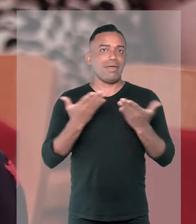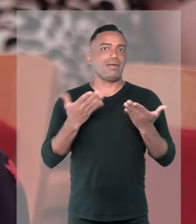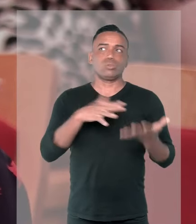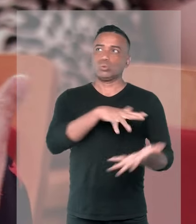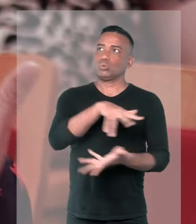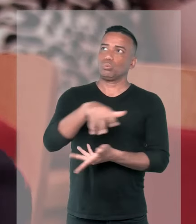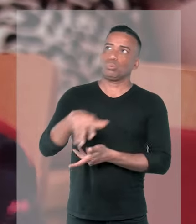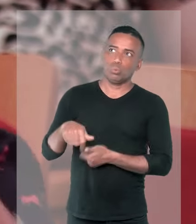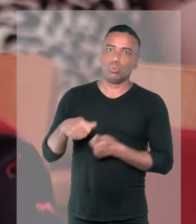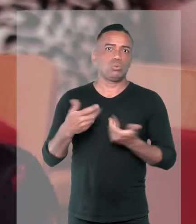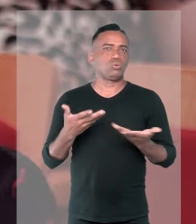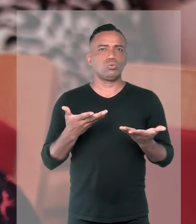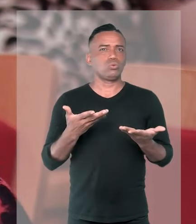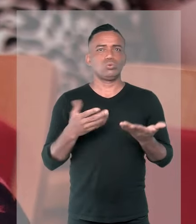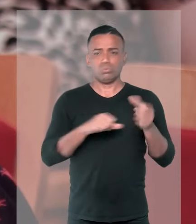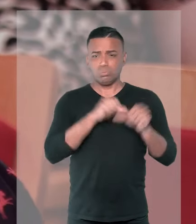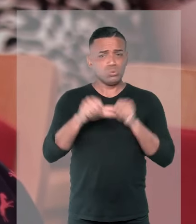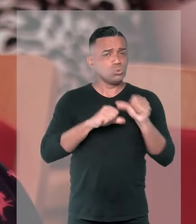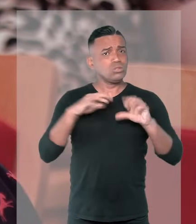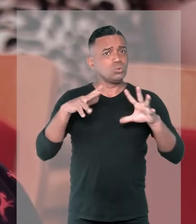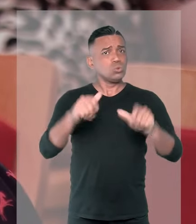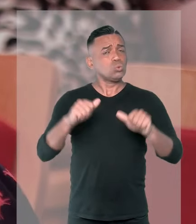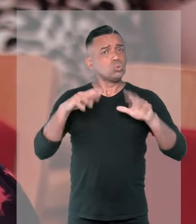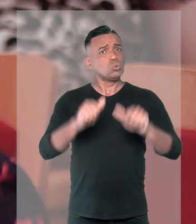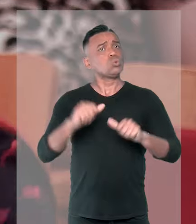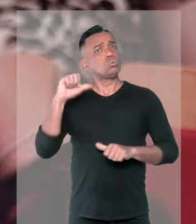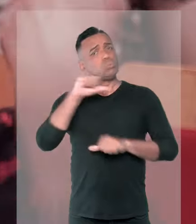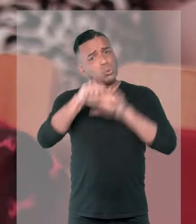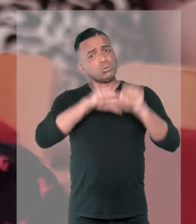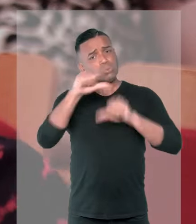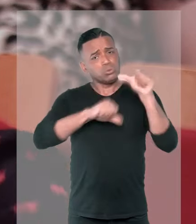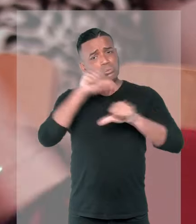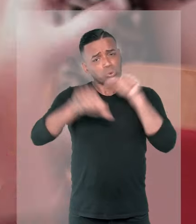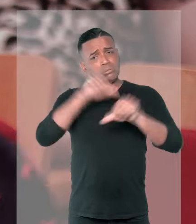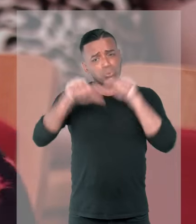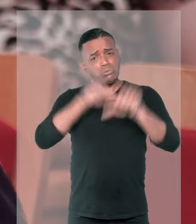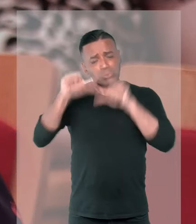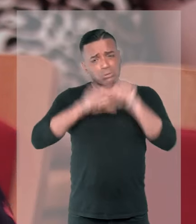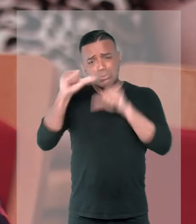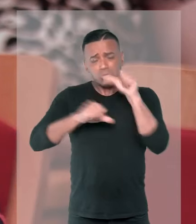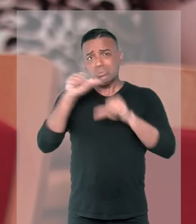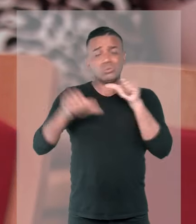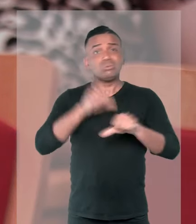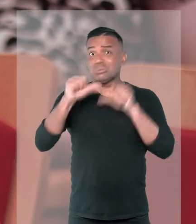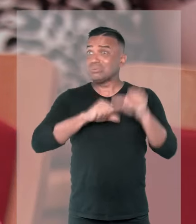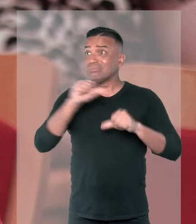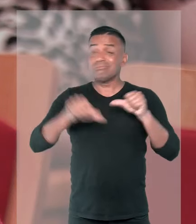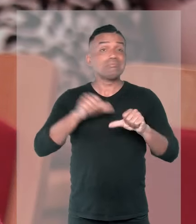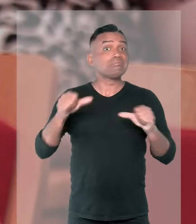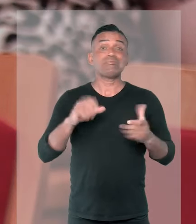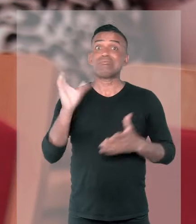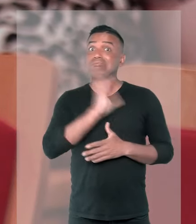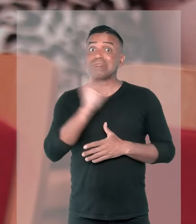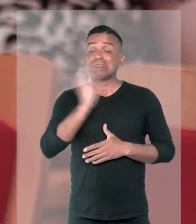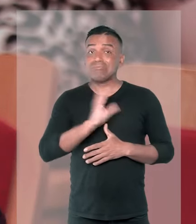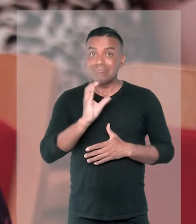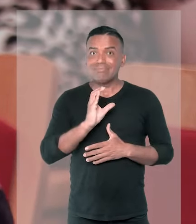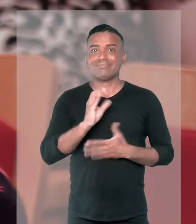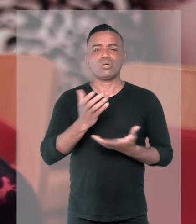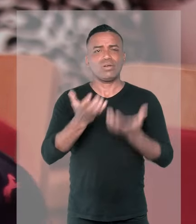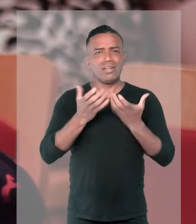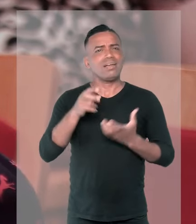tão eh que muda tão rapidamente né de uma forma tão grande tão drástica assim eh que eu